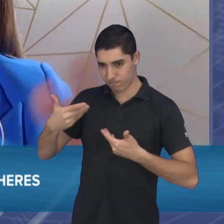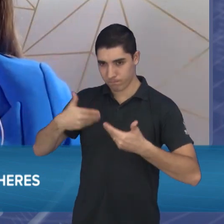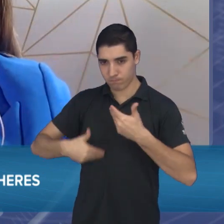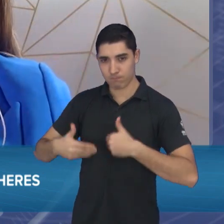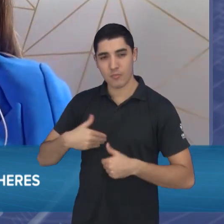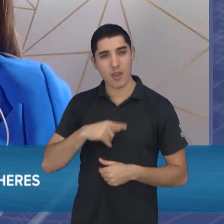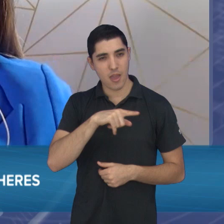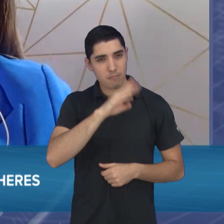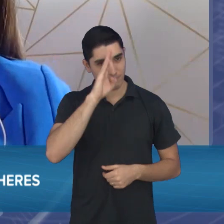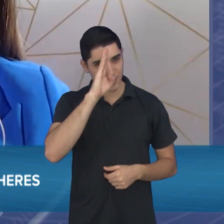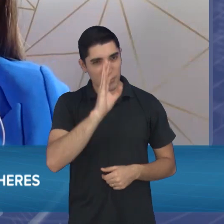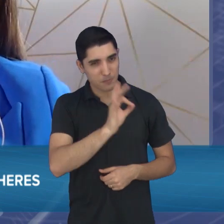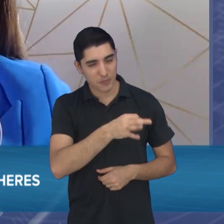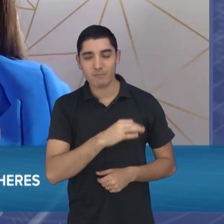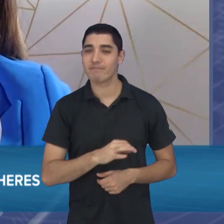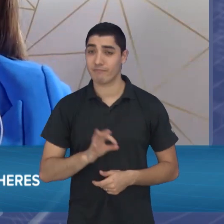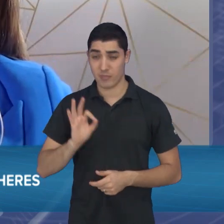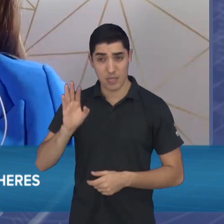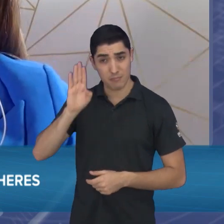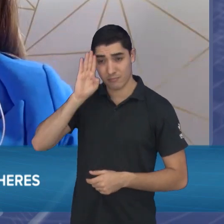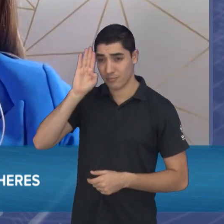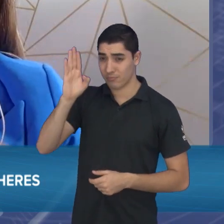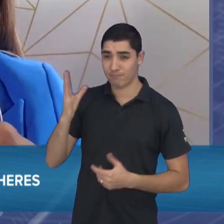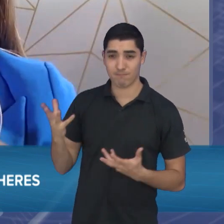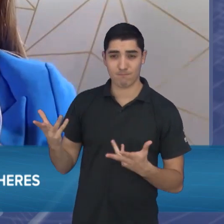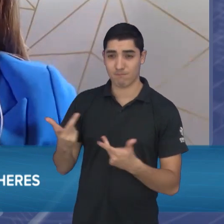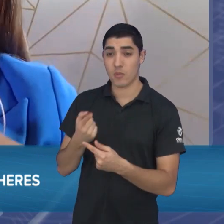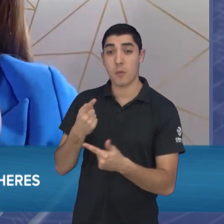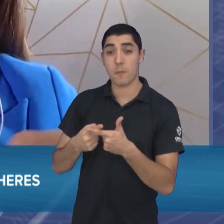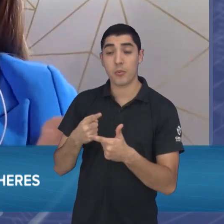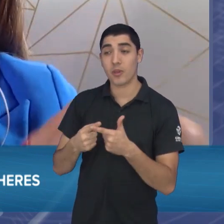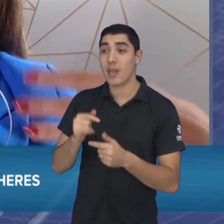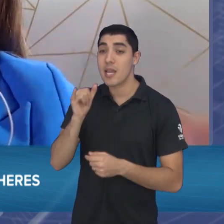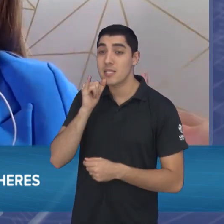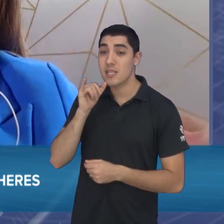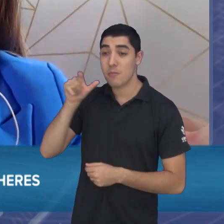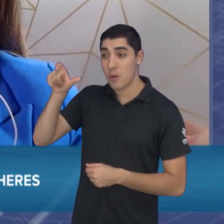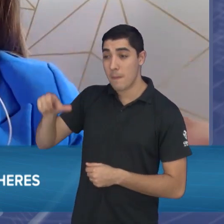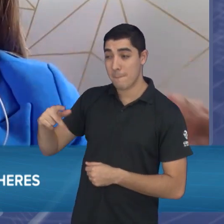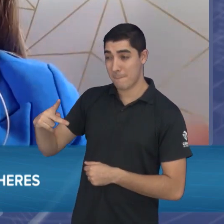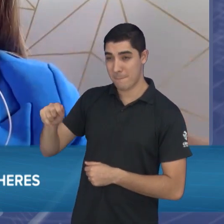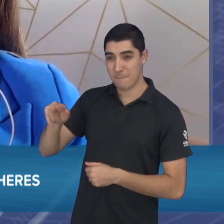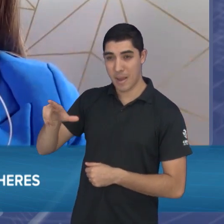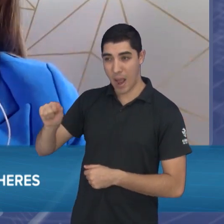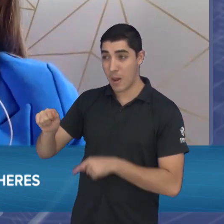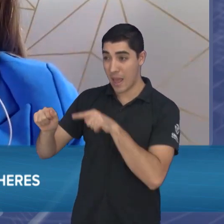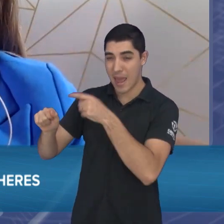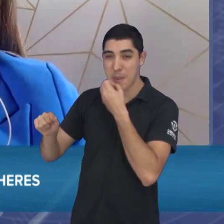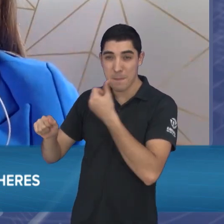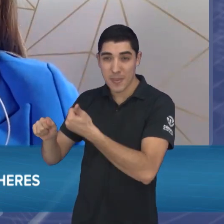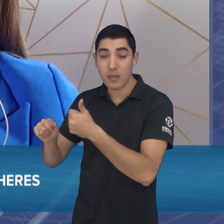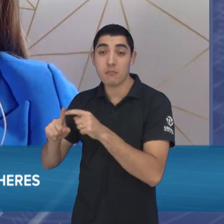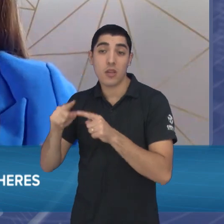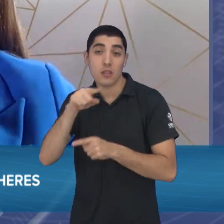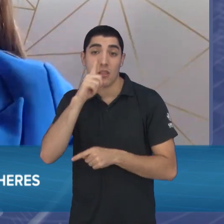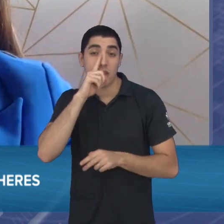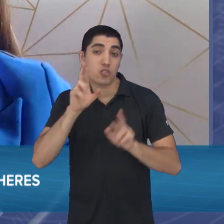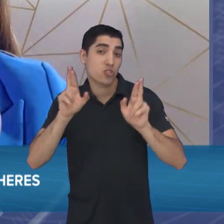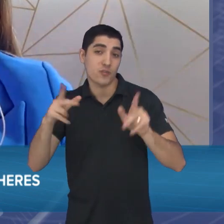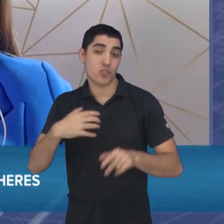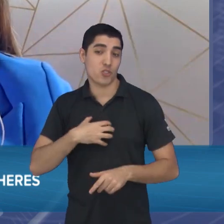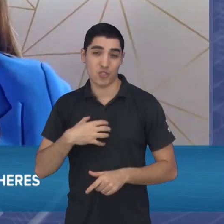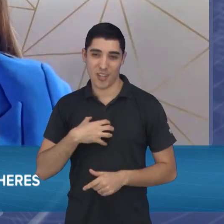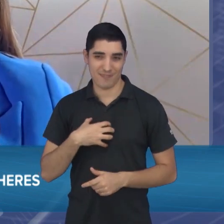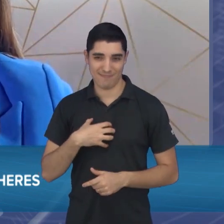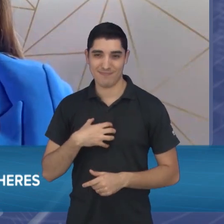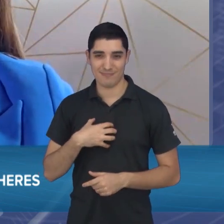É fundamental, porque assim, o que é bom para a Paula não é bom para a Dani e vice-versa, sabe? A doutora